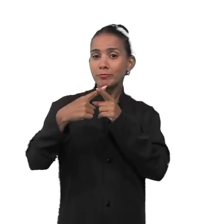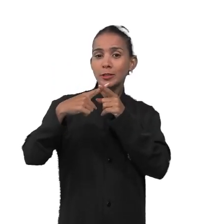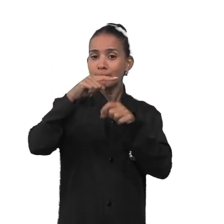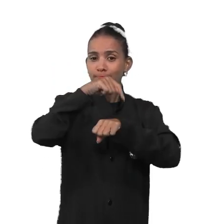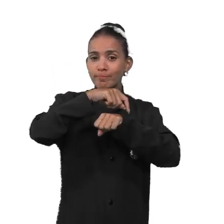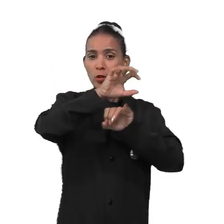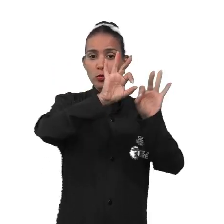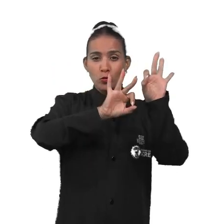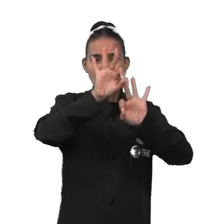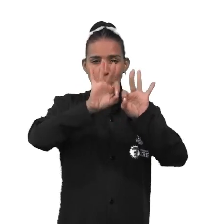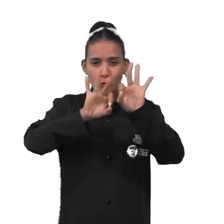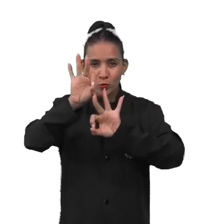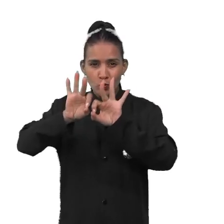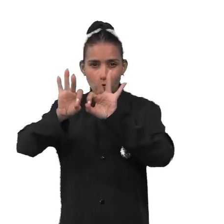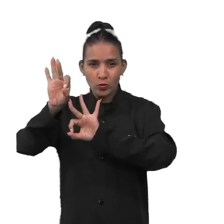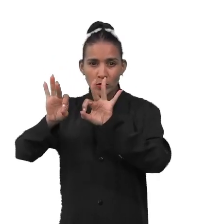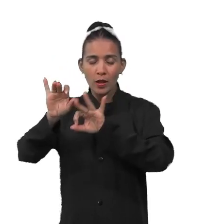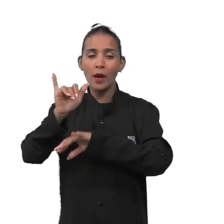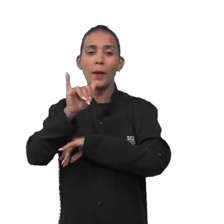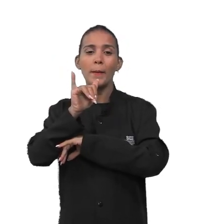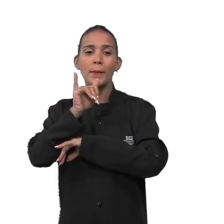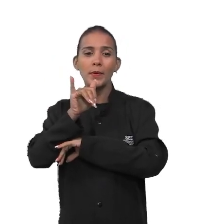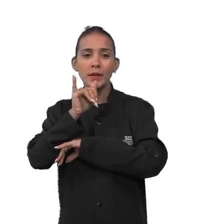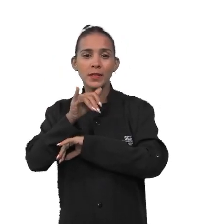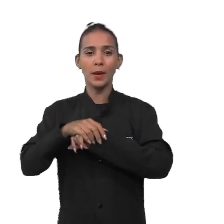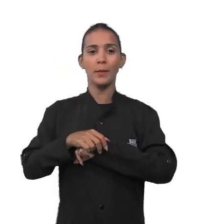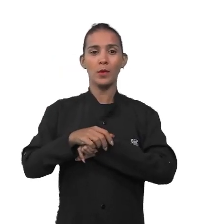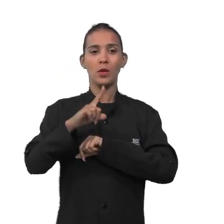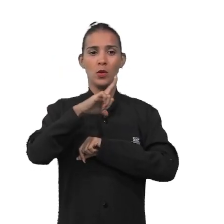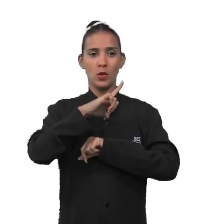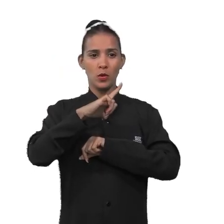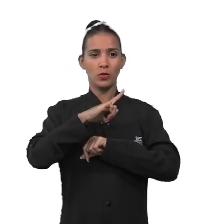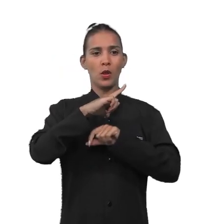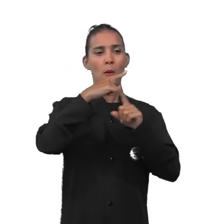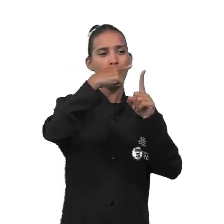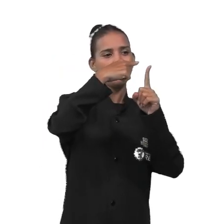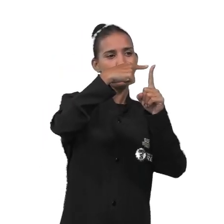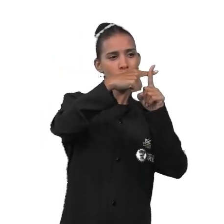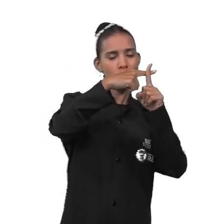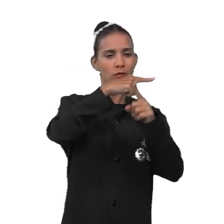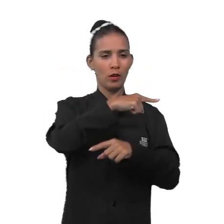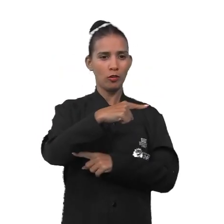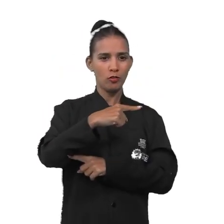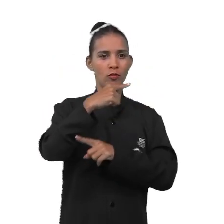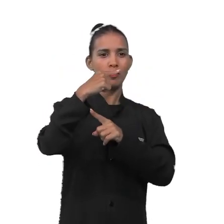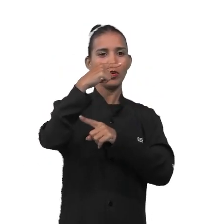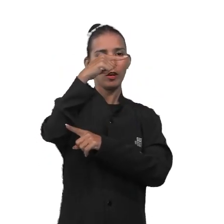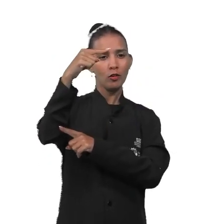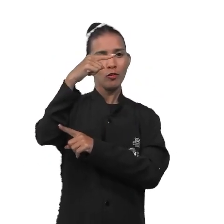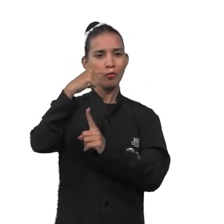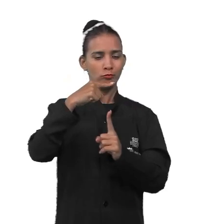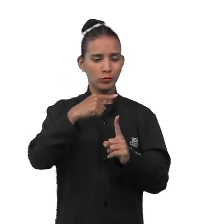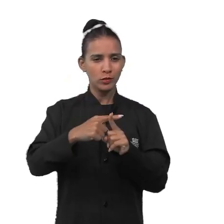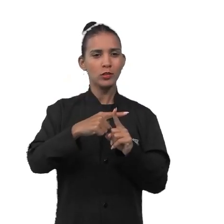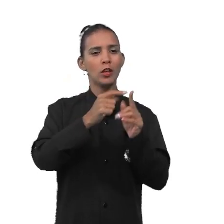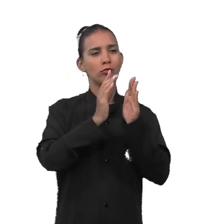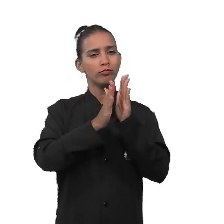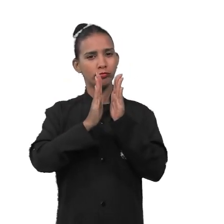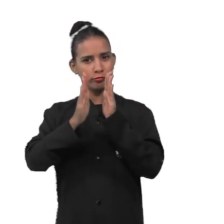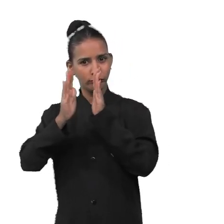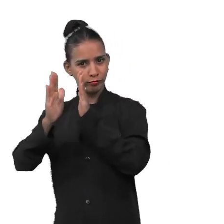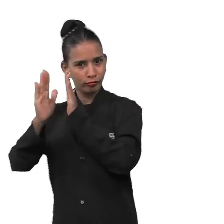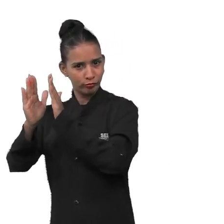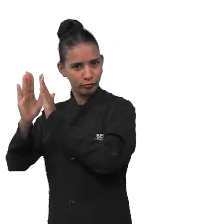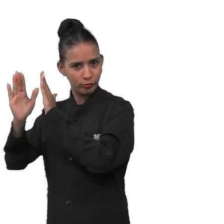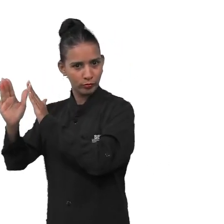organiza os polos dessa pilha alternado. Então, eu vou ter uma pilha positiva, negativa, negativa, positiva e assim por diante. E aí eu